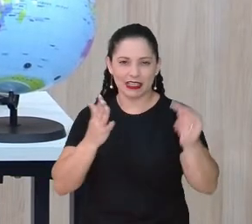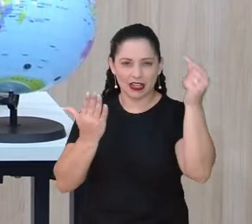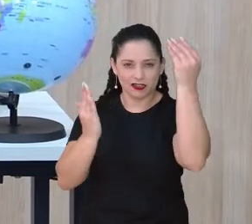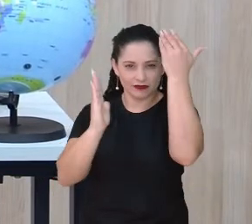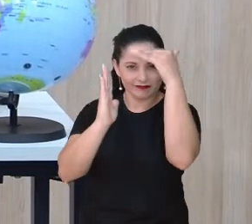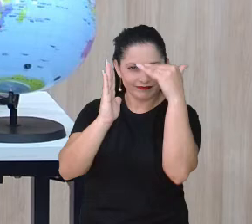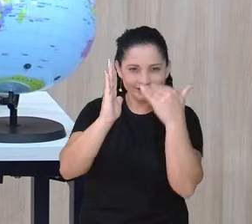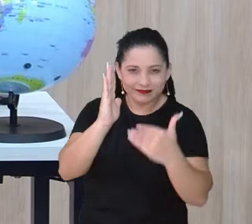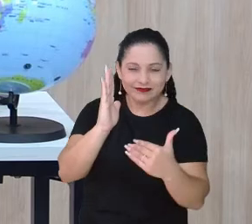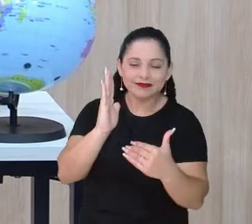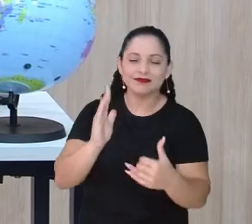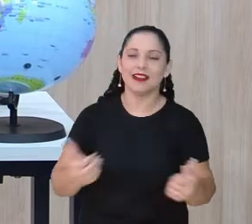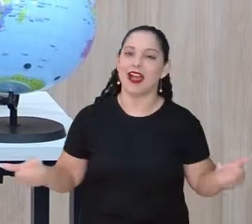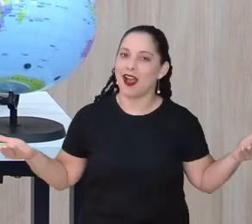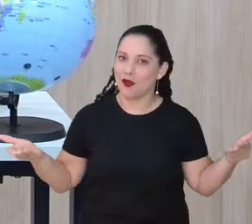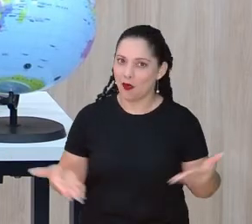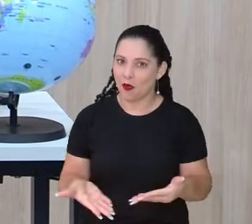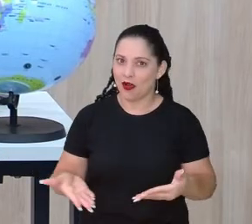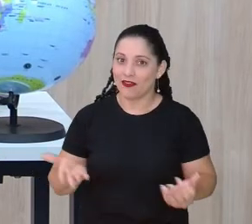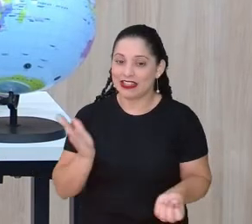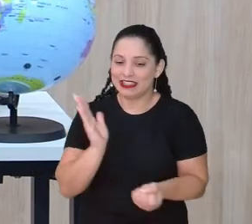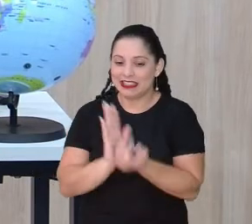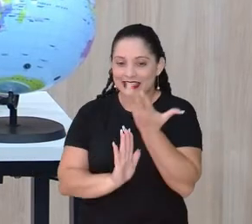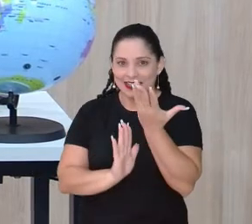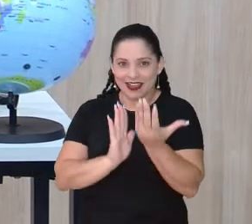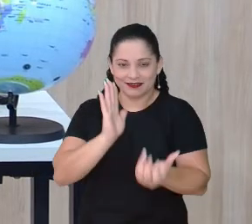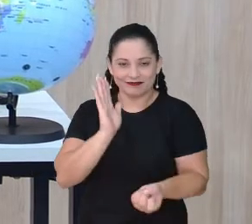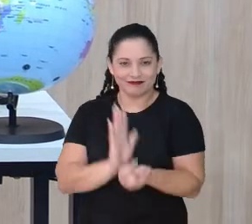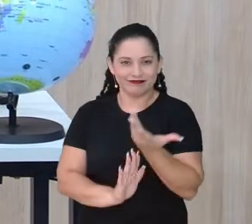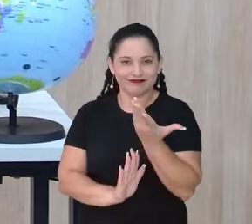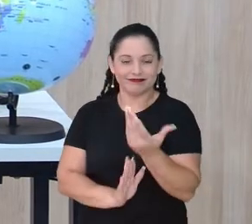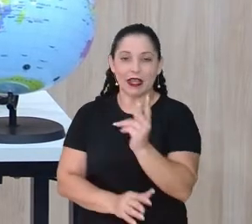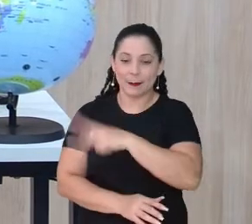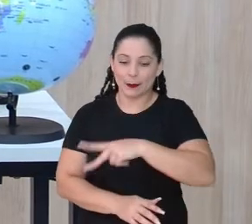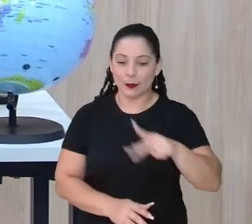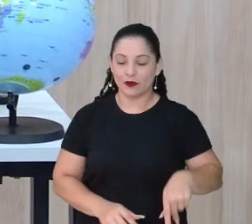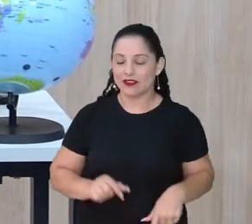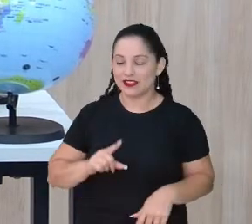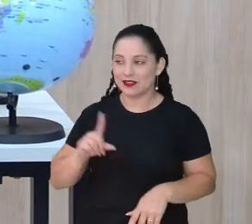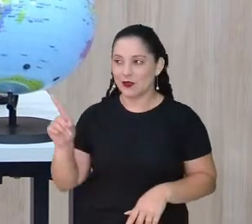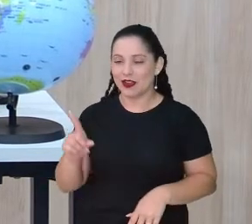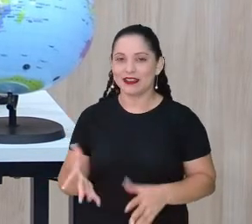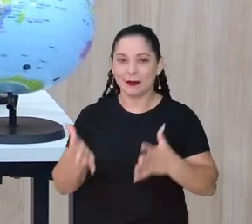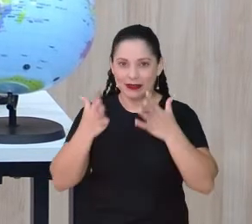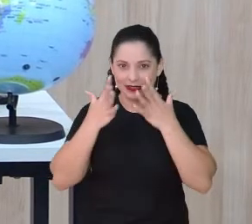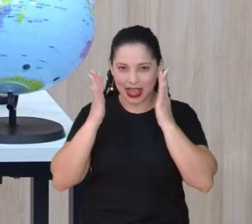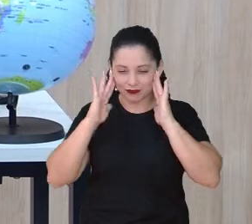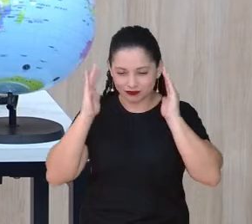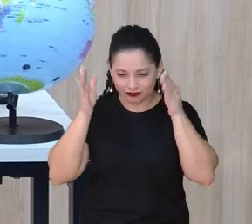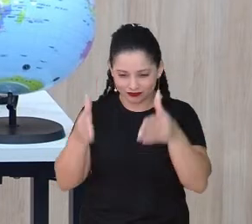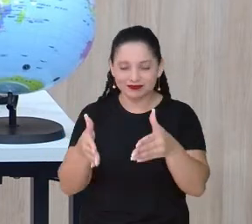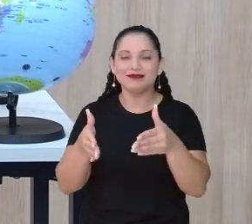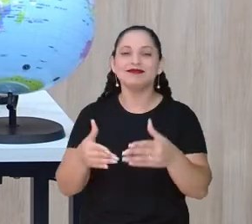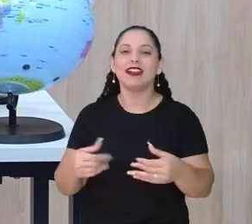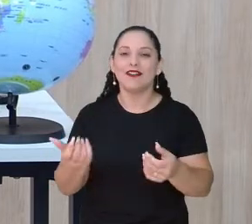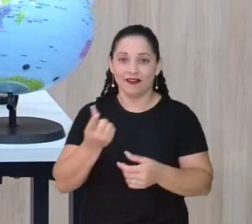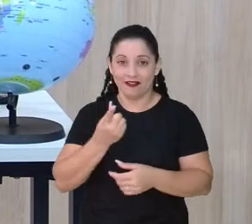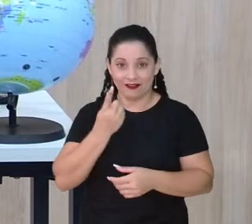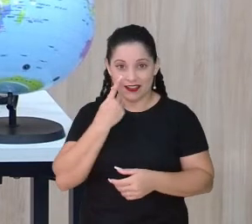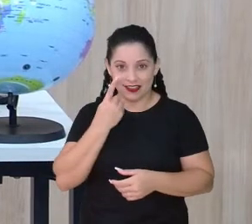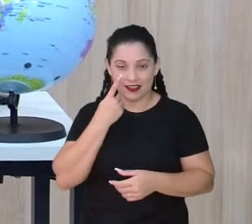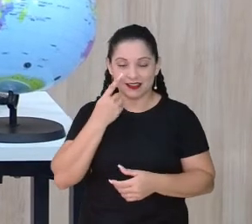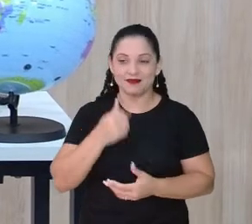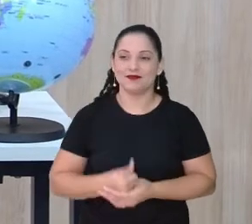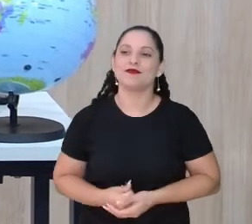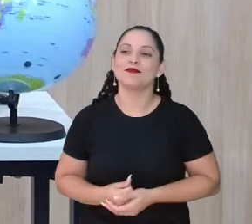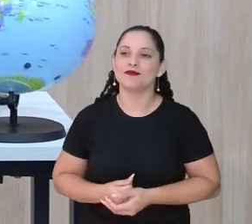eu vou tentar construir aqui. A professora Adriana vai estar de olho aqui na gente, pessoal, para ver, não é? Então,